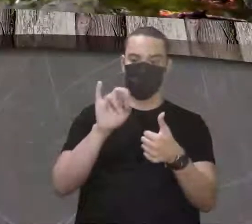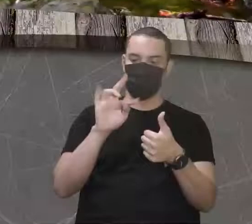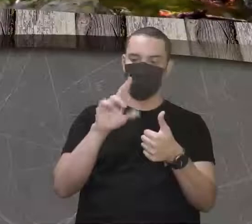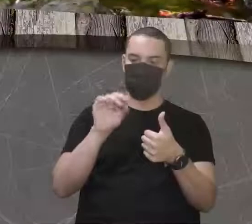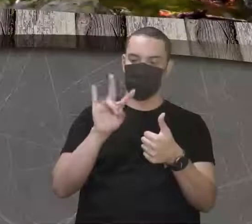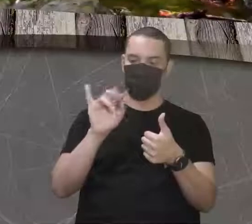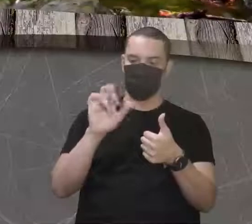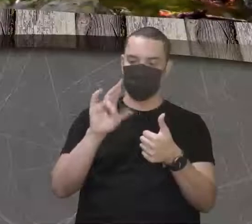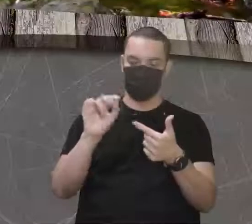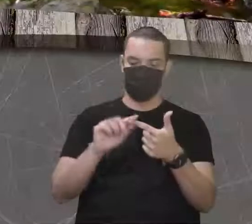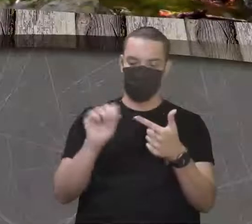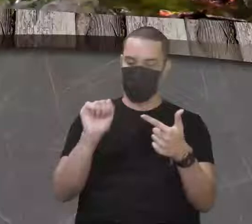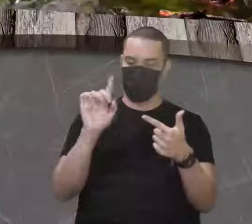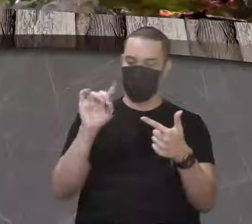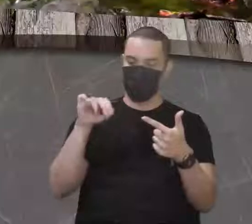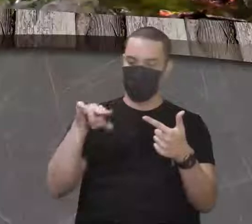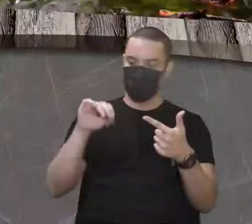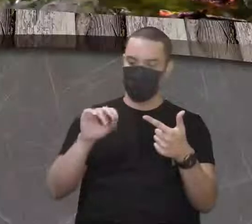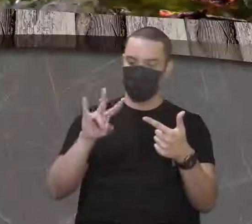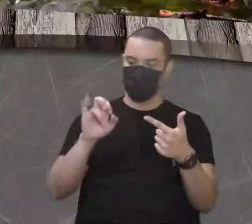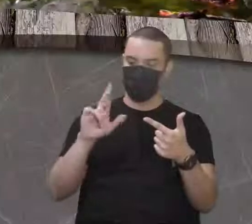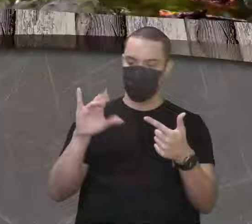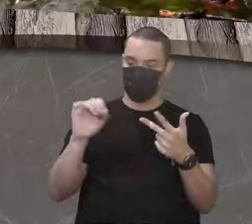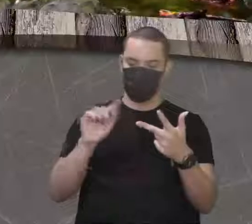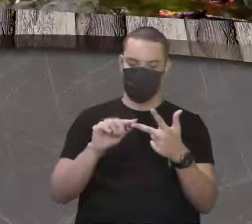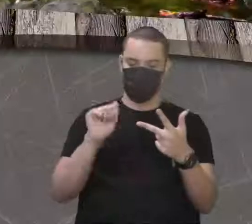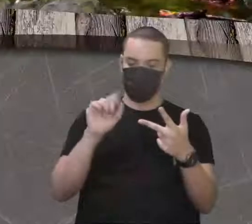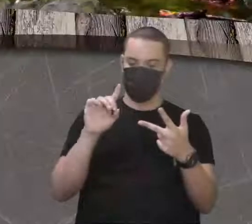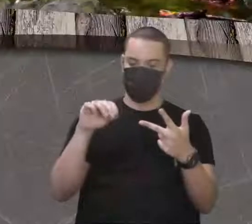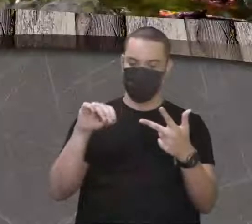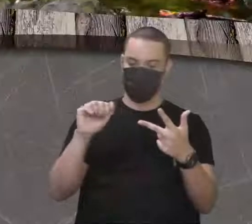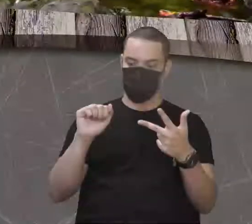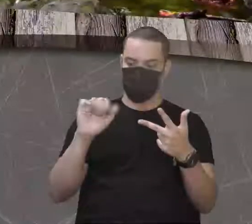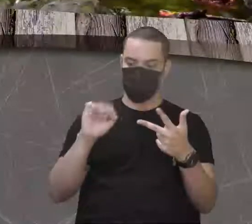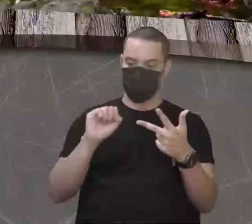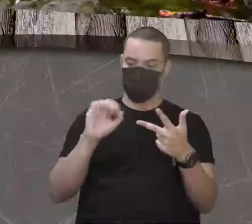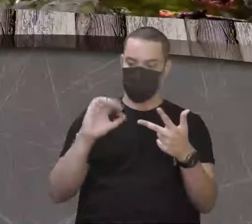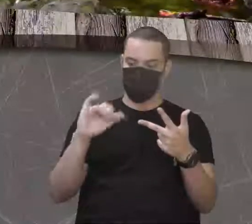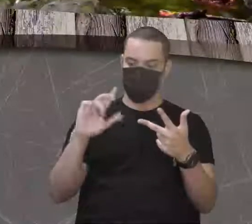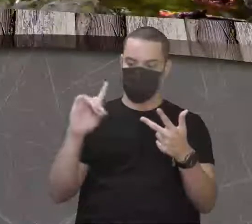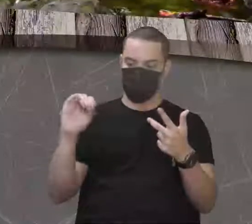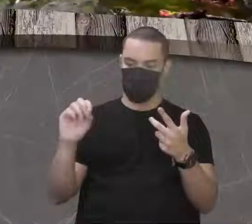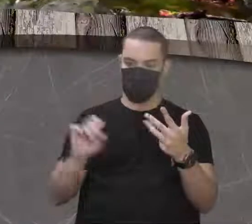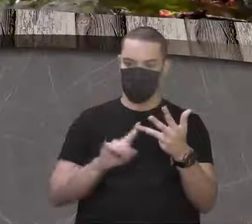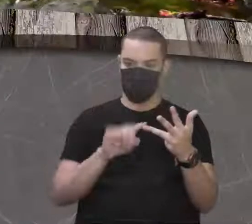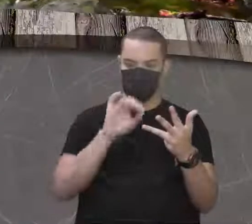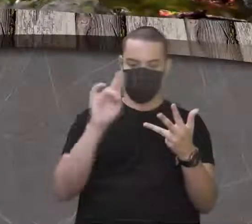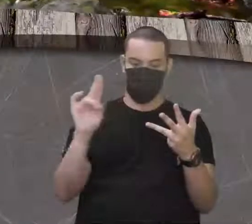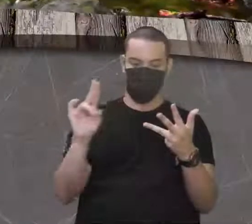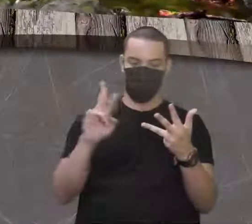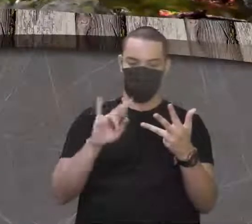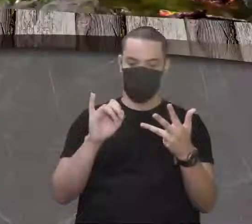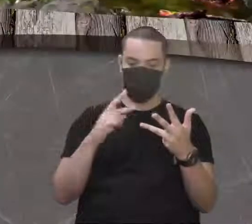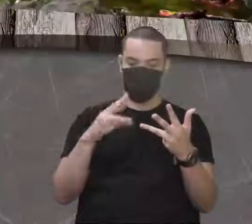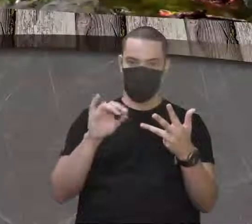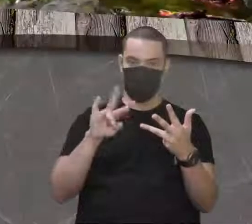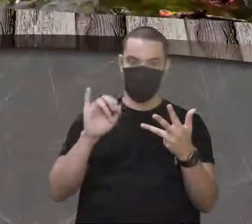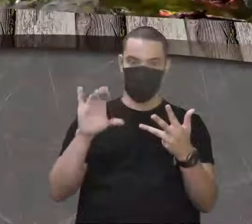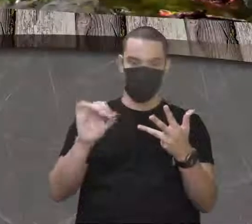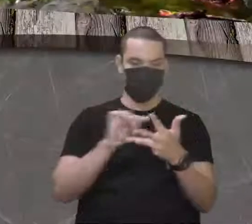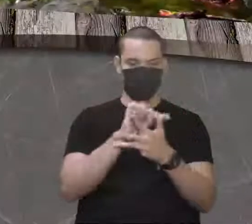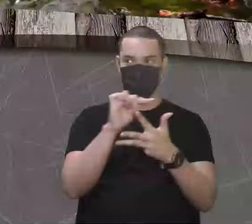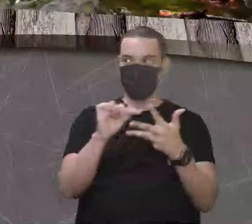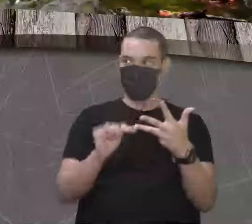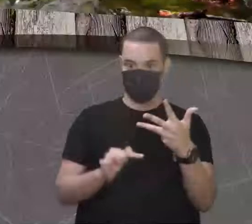podem ser os adenovírus, podem ser os adeno-associados ou podem ser os retrovírus, não lembro se eu